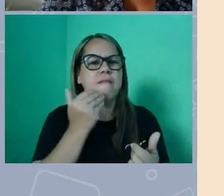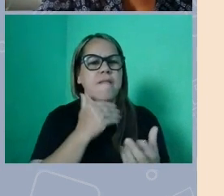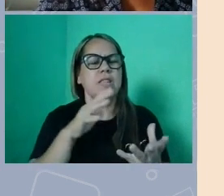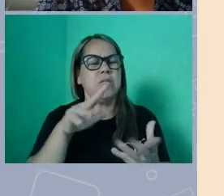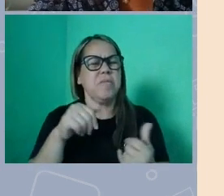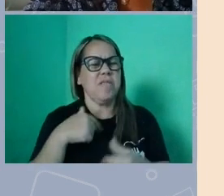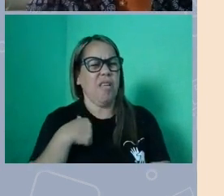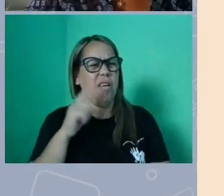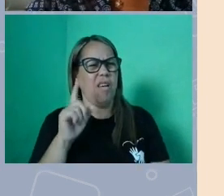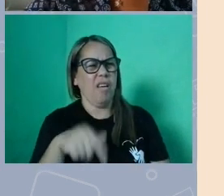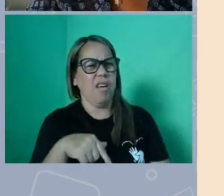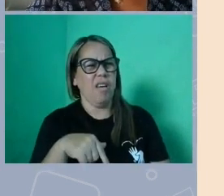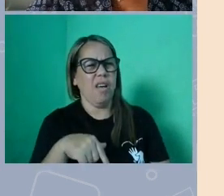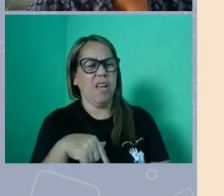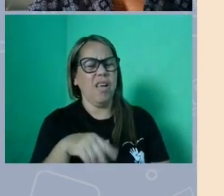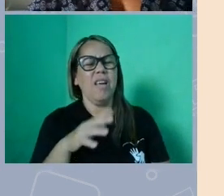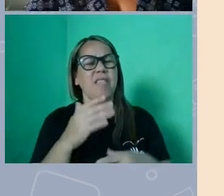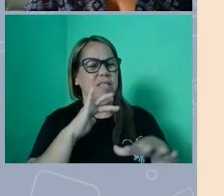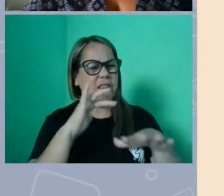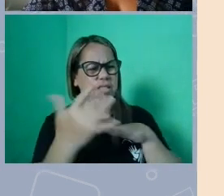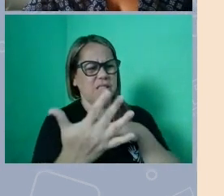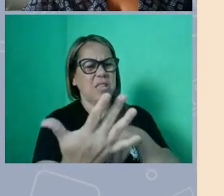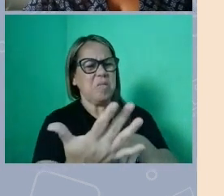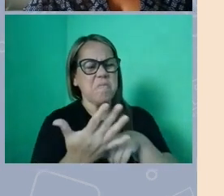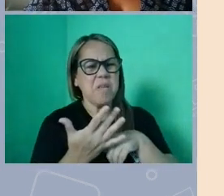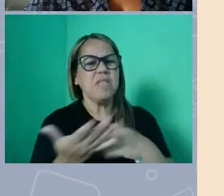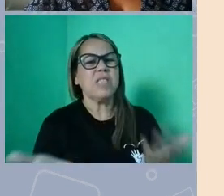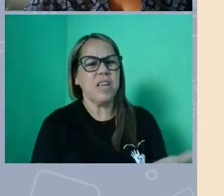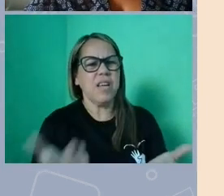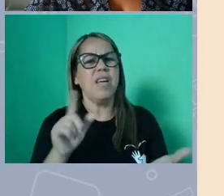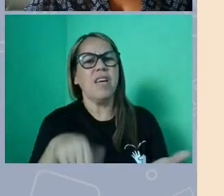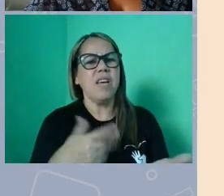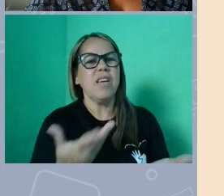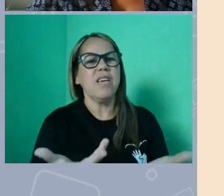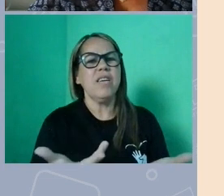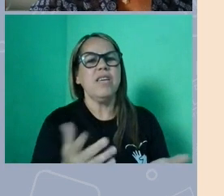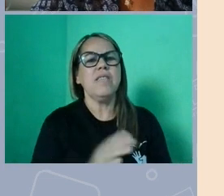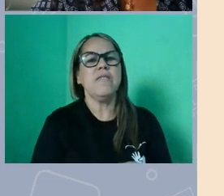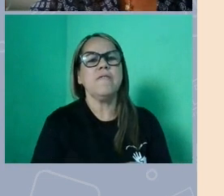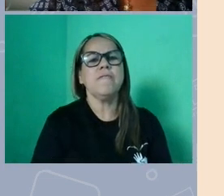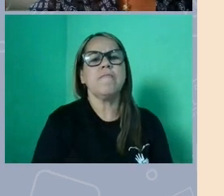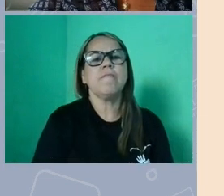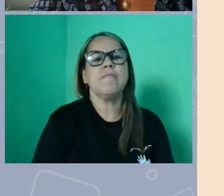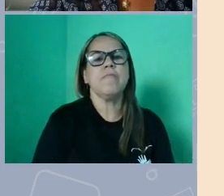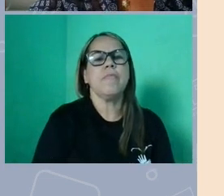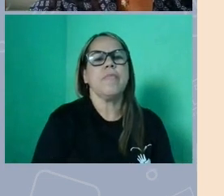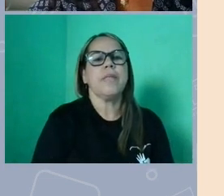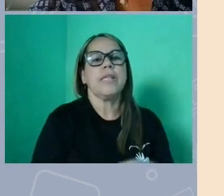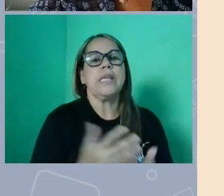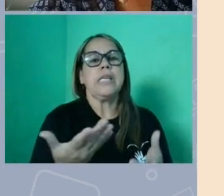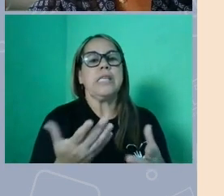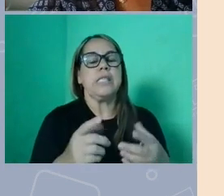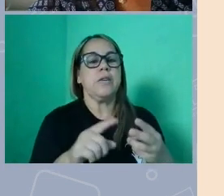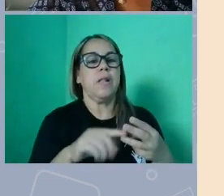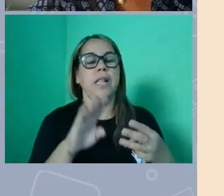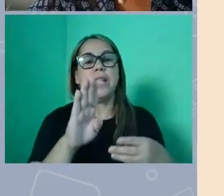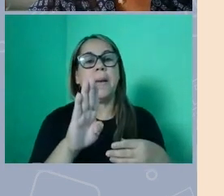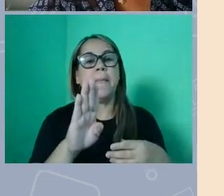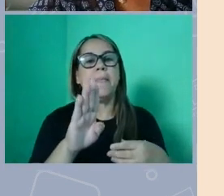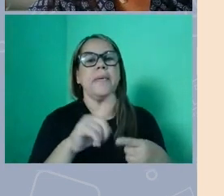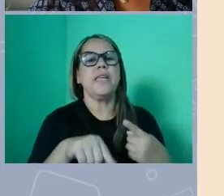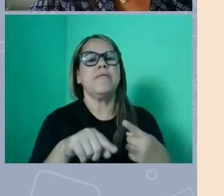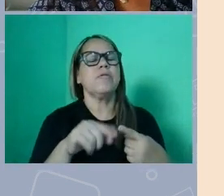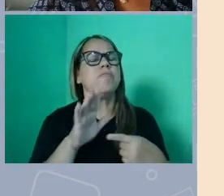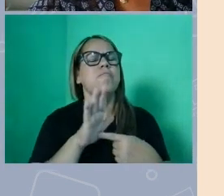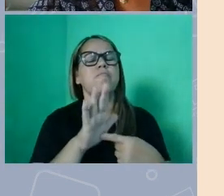as redes sociais nos trazem nessa perspectiva de uma sociedade do espetáculo são formas de expressão que